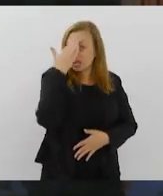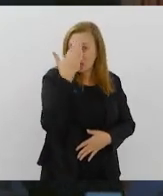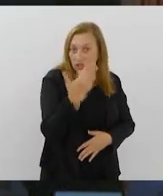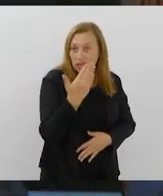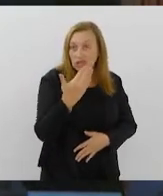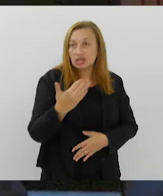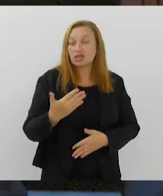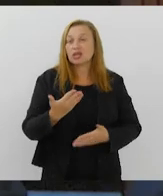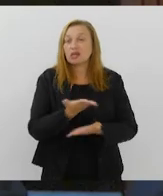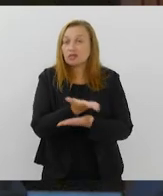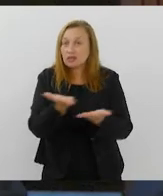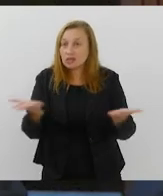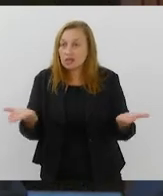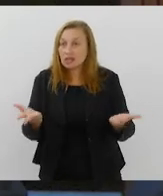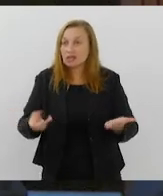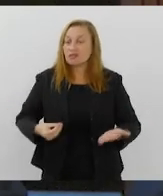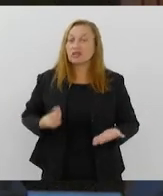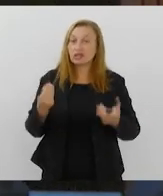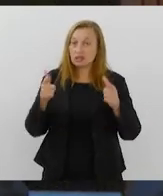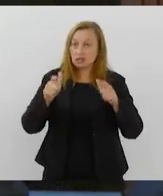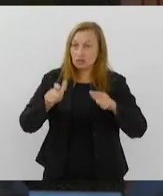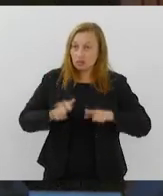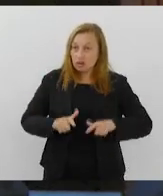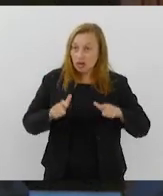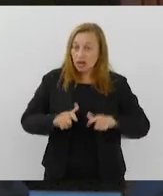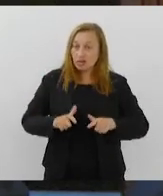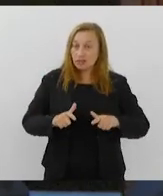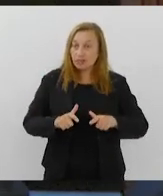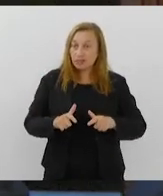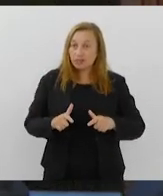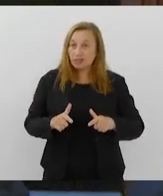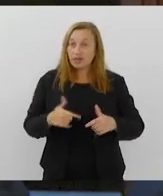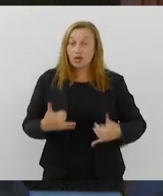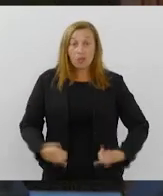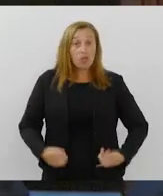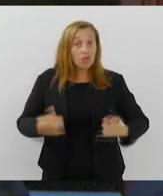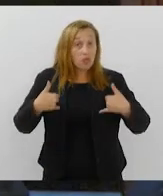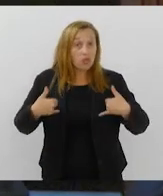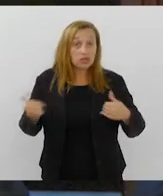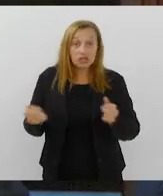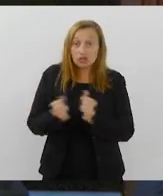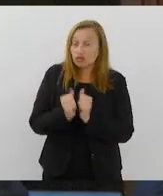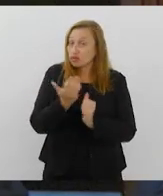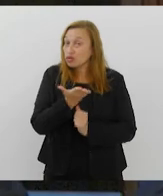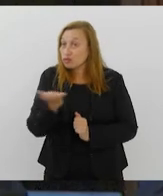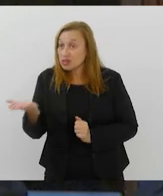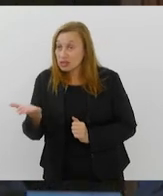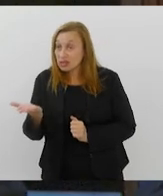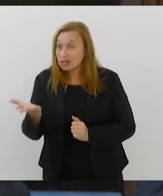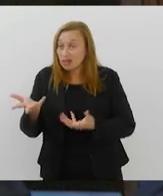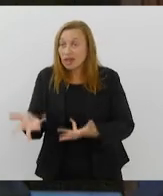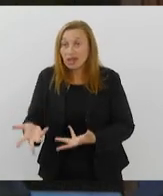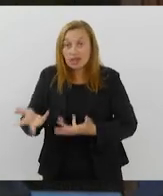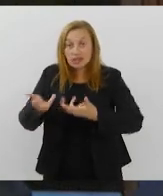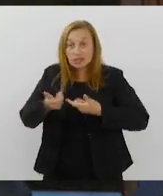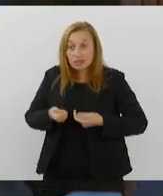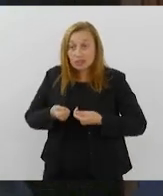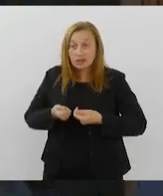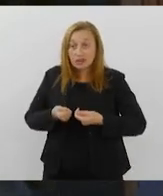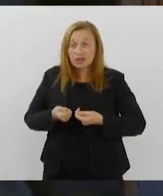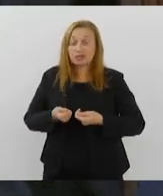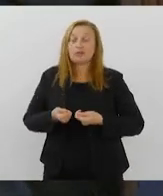todos os senhores por estarem aqui. É um privilégio muito grande estar perto dos senhores, estar recebendo